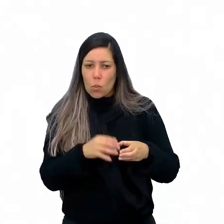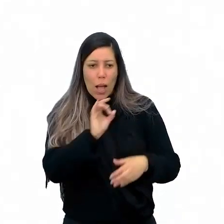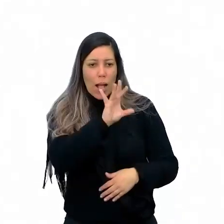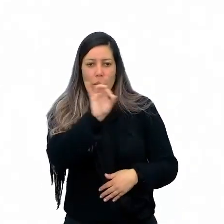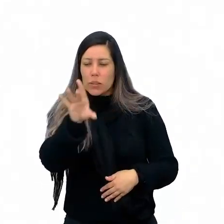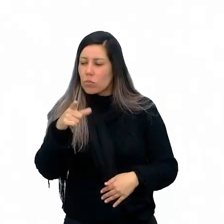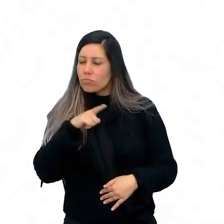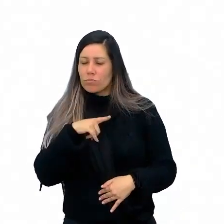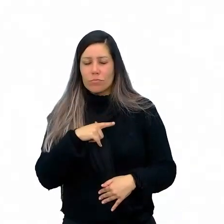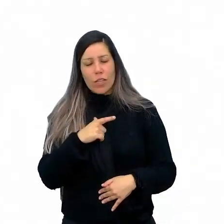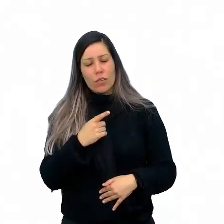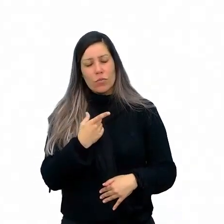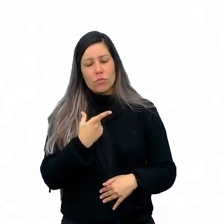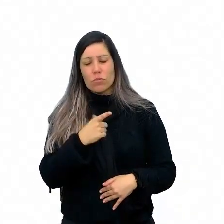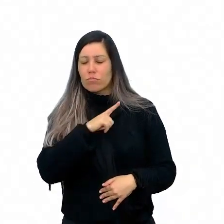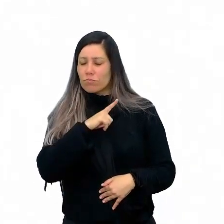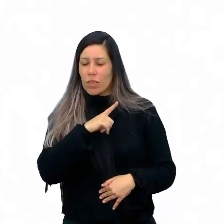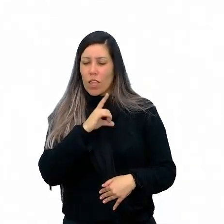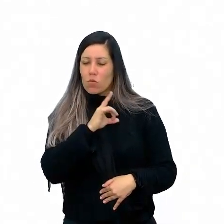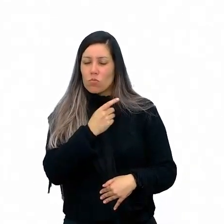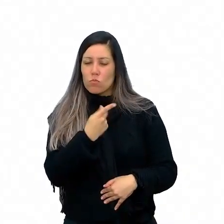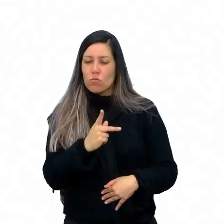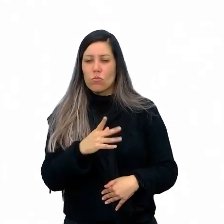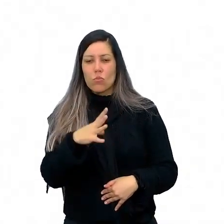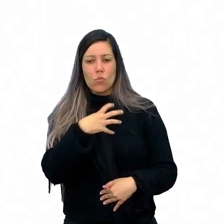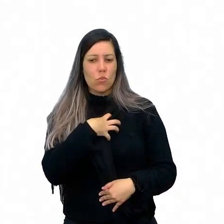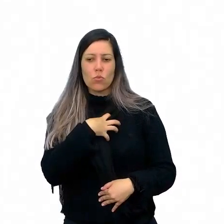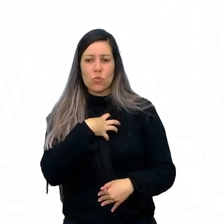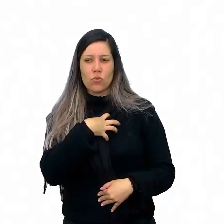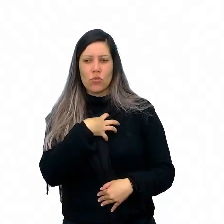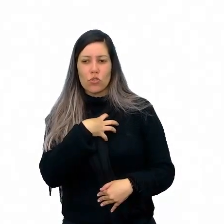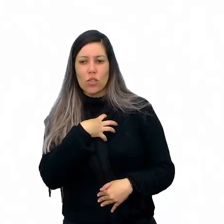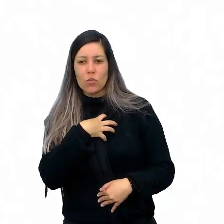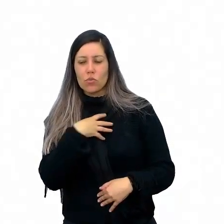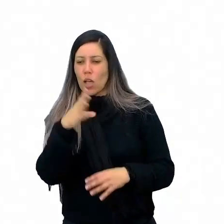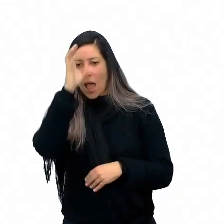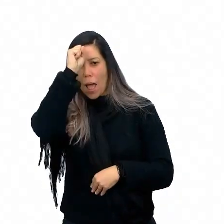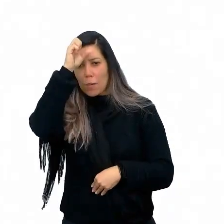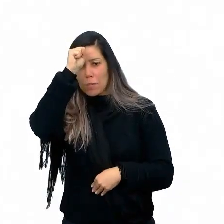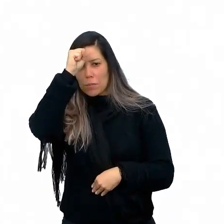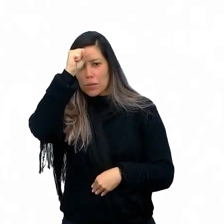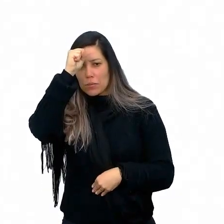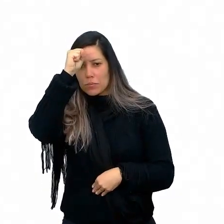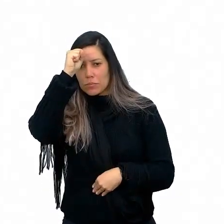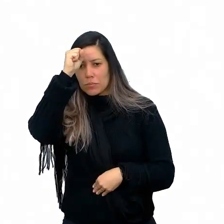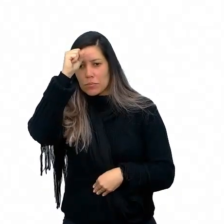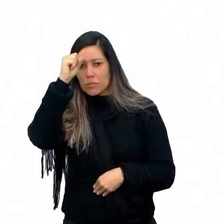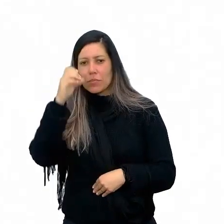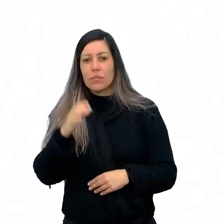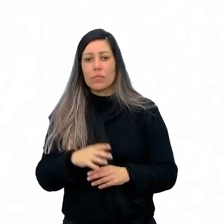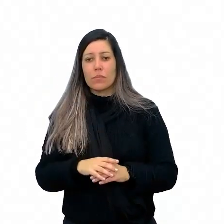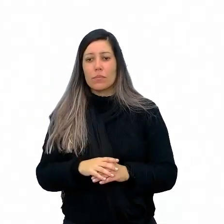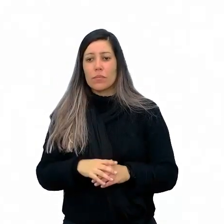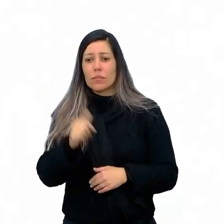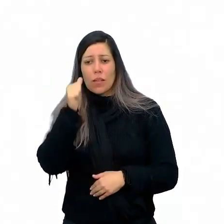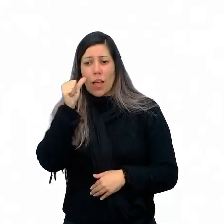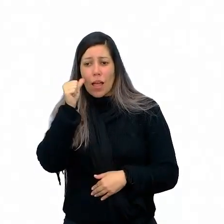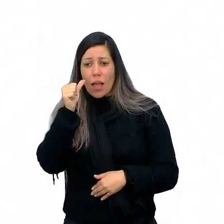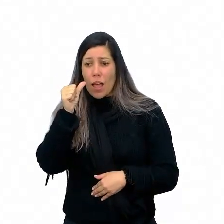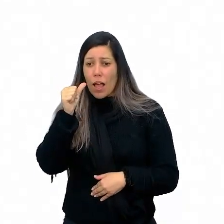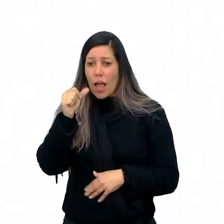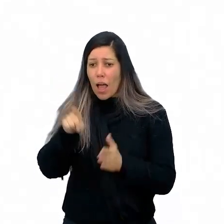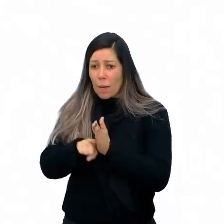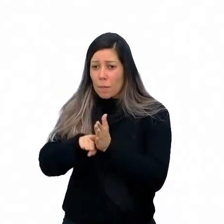Então, é disso que o conhecimento específico, né, que a Débora Ball traz sobre